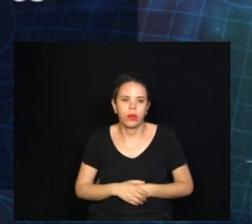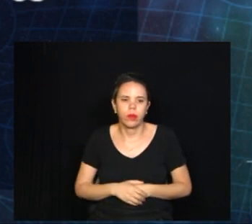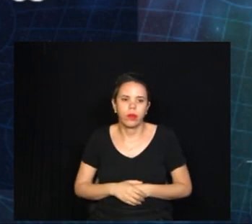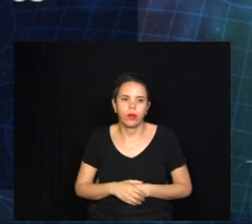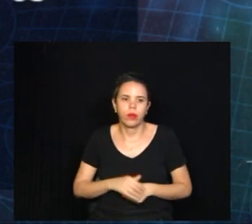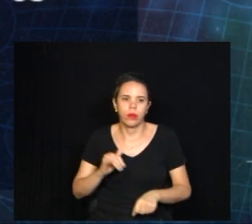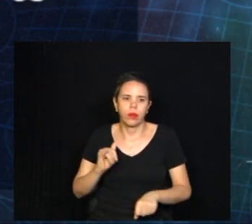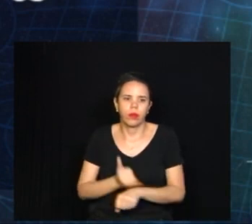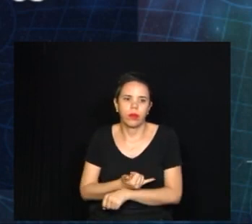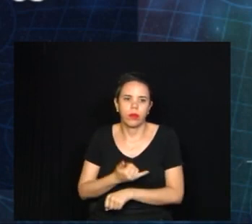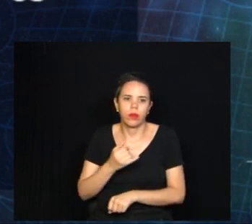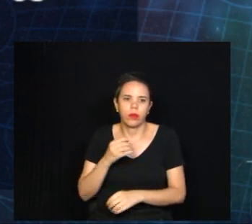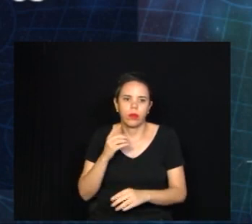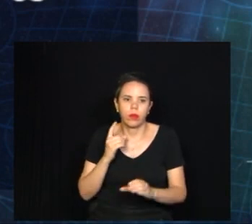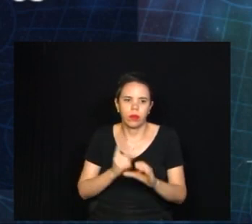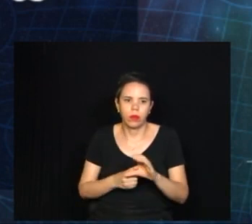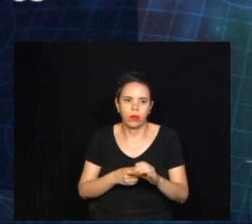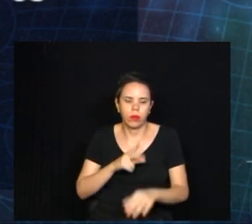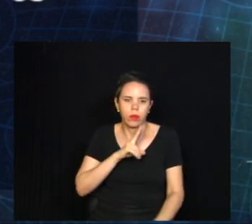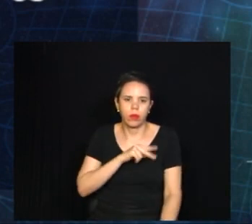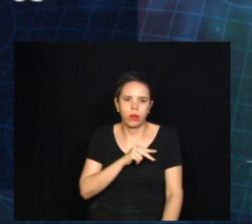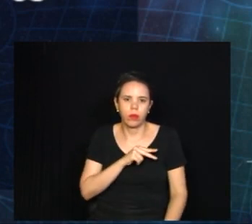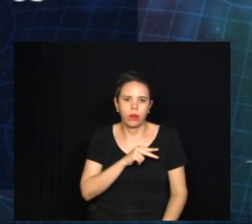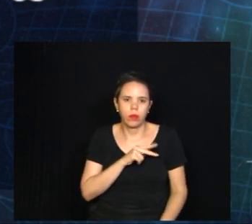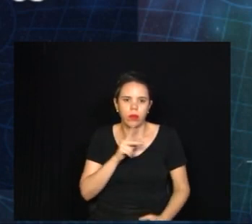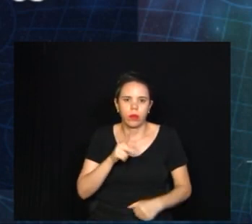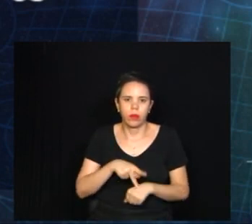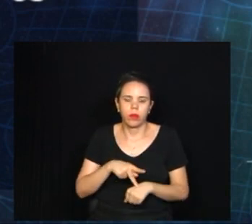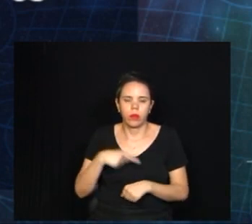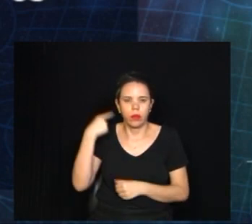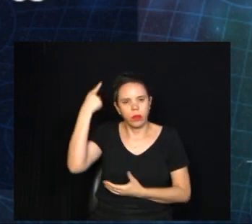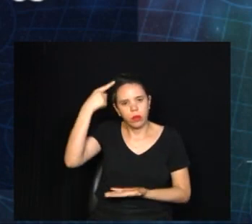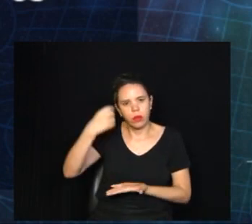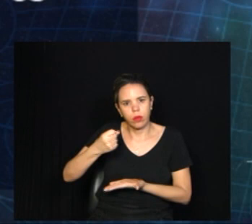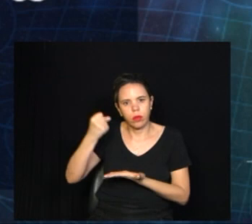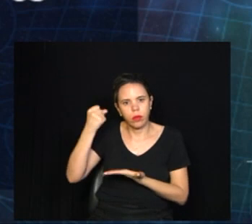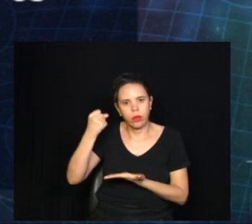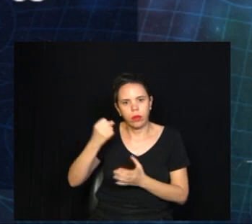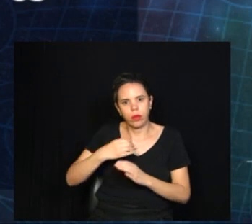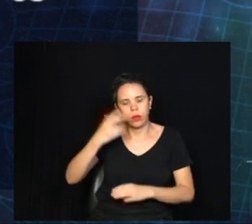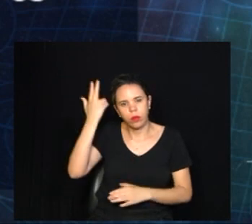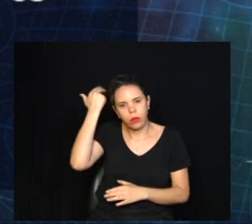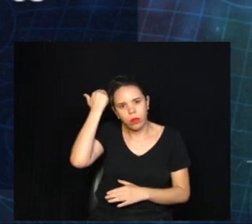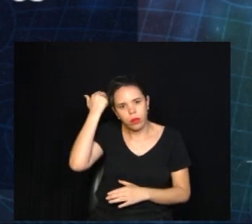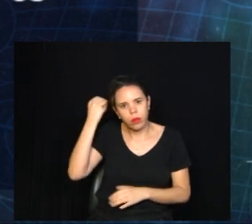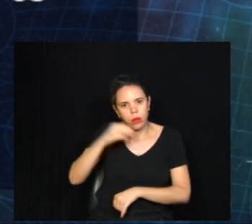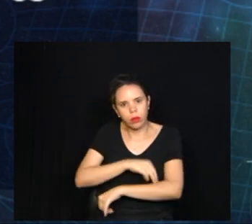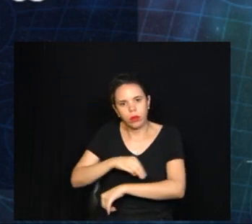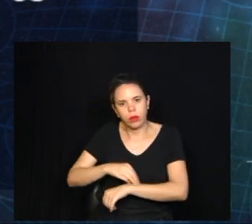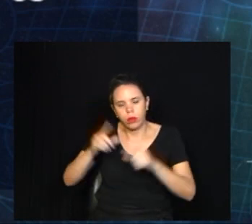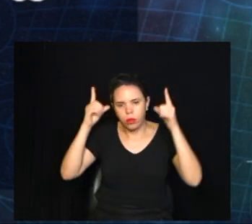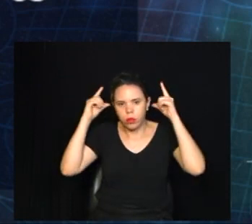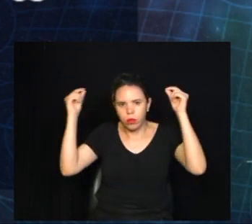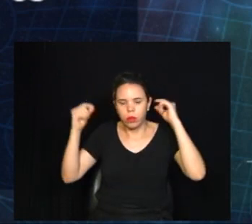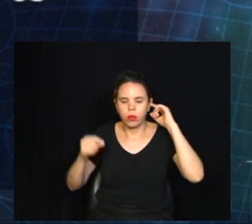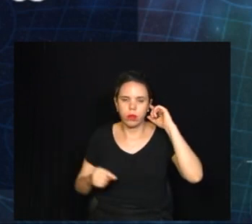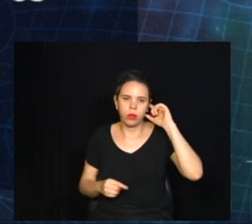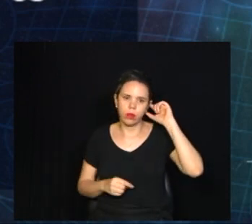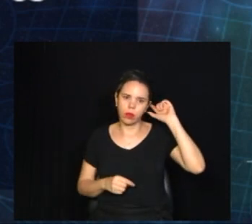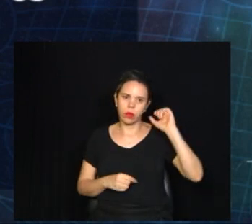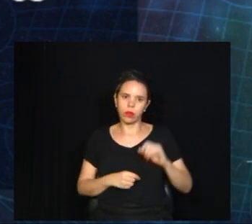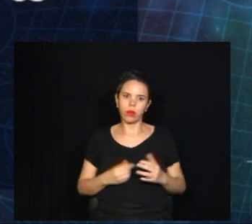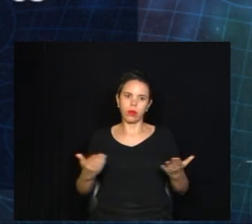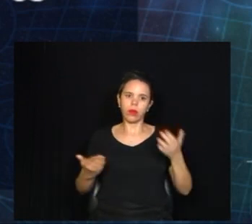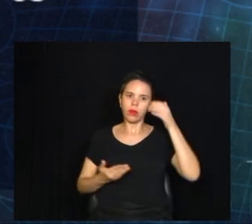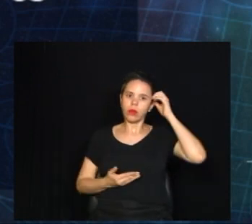são Jaguariúna, Cosmópolis, Artur Nogueira, Pedreira, Santo Antônio de Posse, Engenheiro Coelho, Morungaba e Olambra.